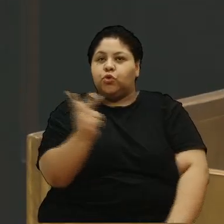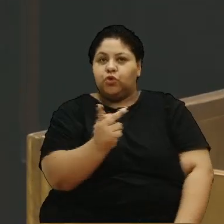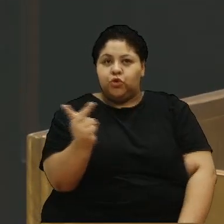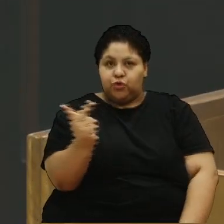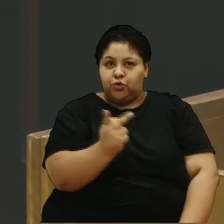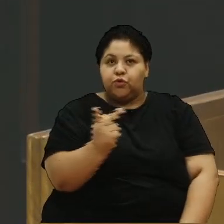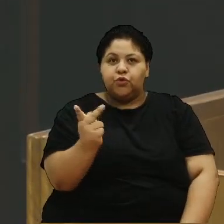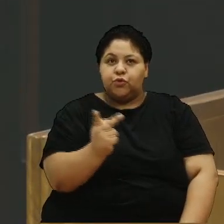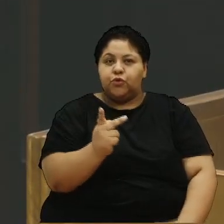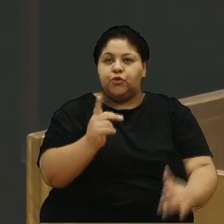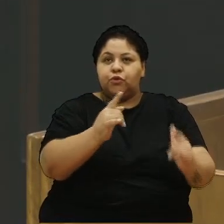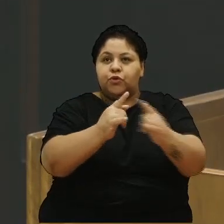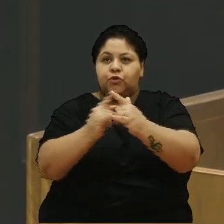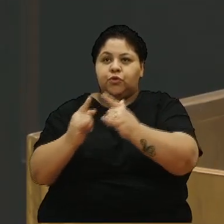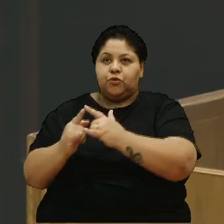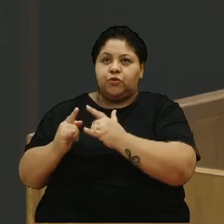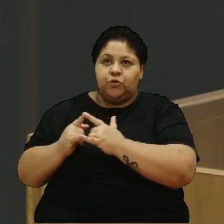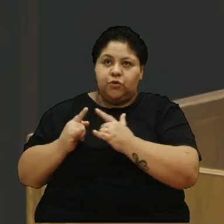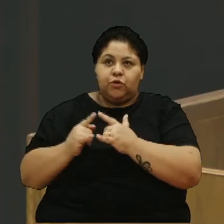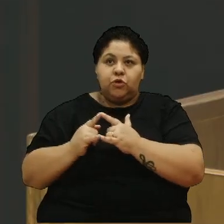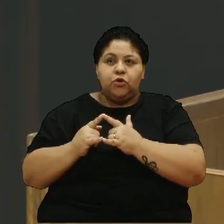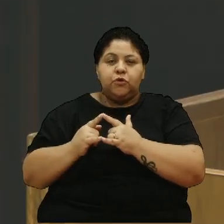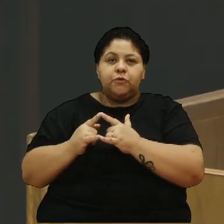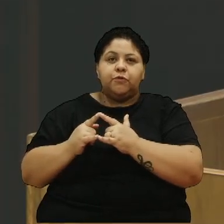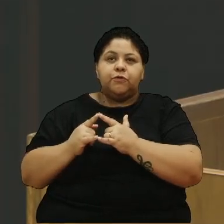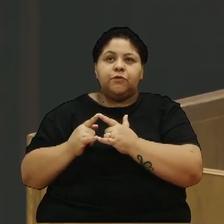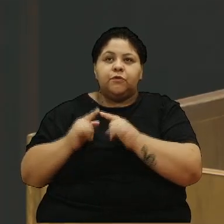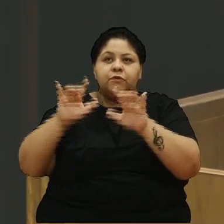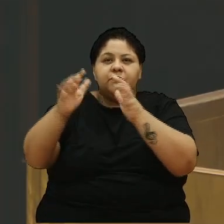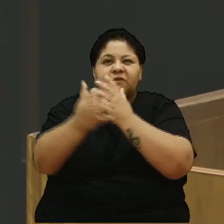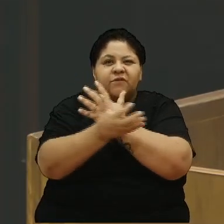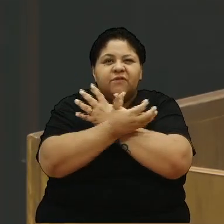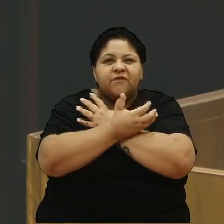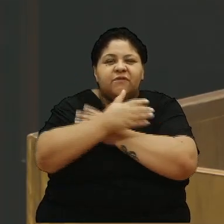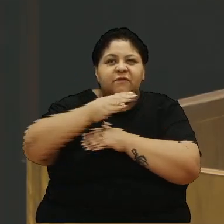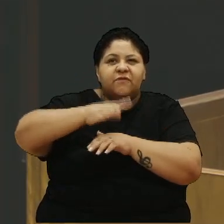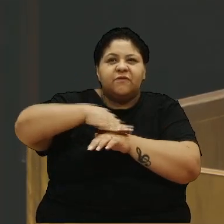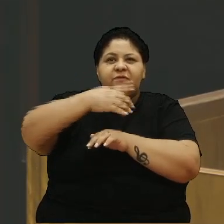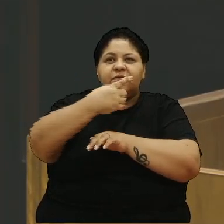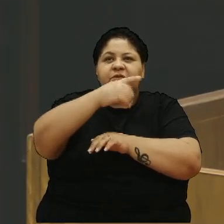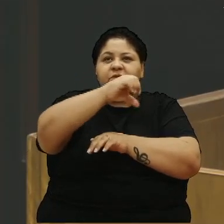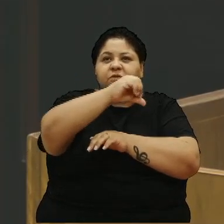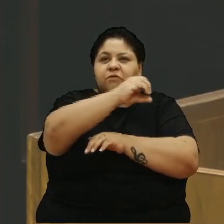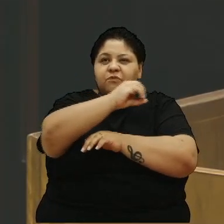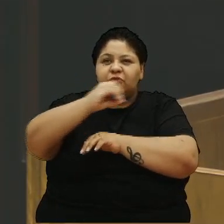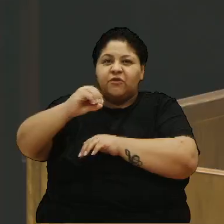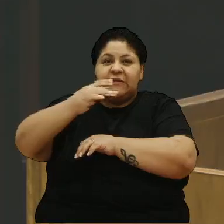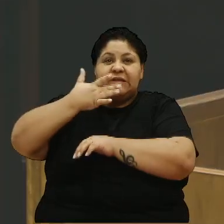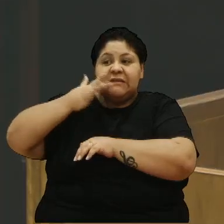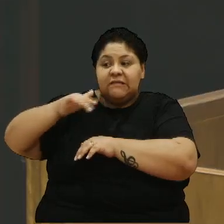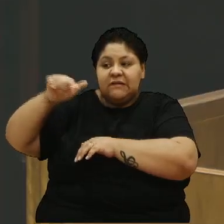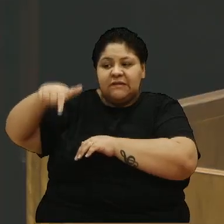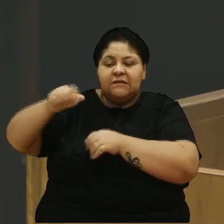Educaxias, sob o amplo guarda-chuva da Educaritá, acolhem mais de 1.900 crianças neste ano.